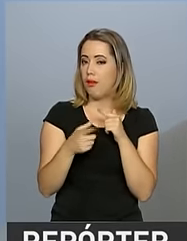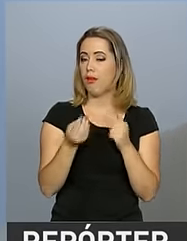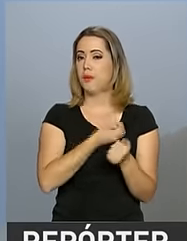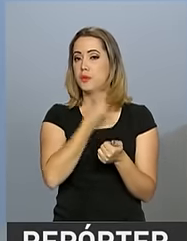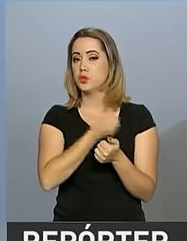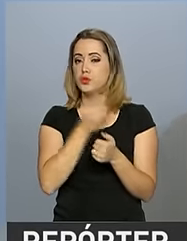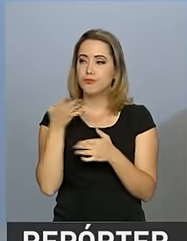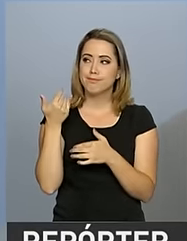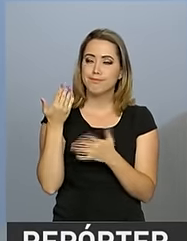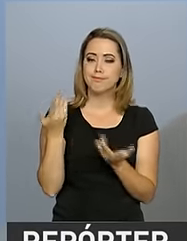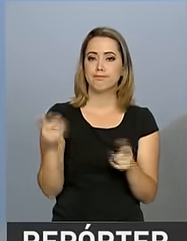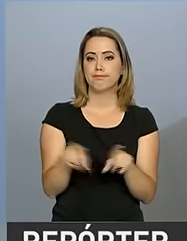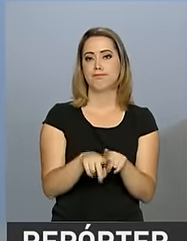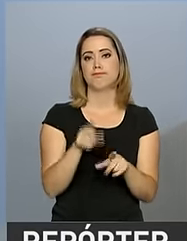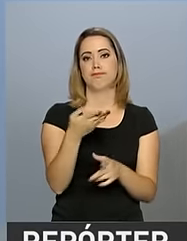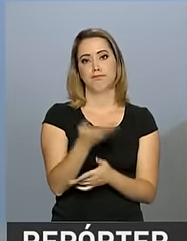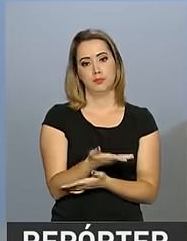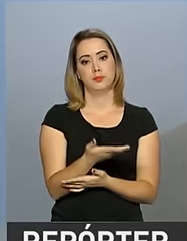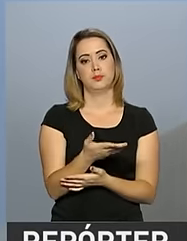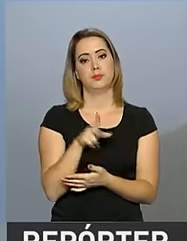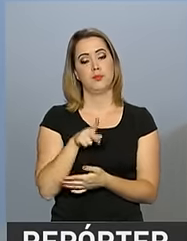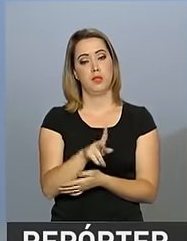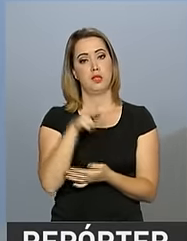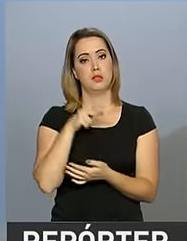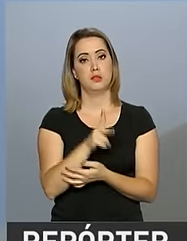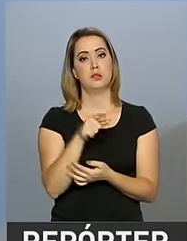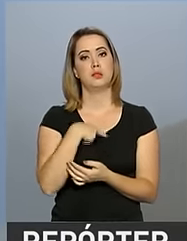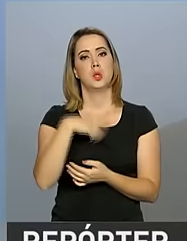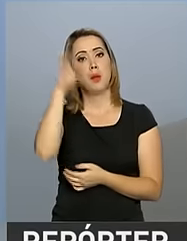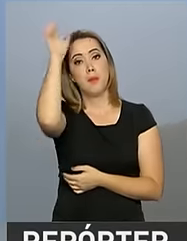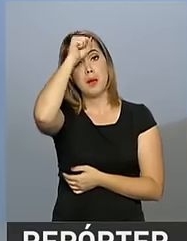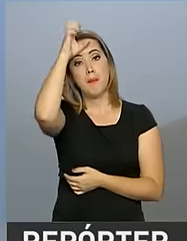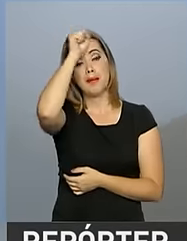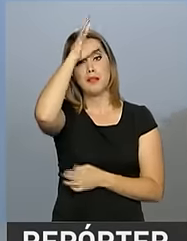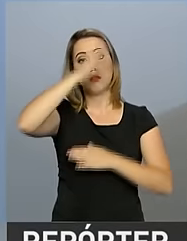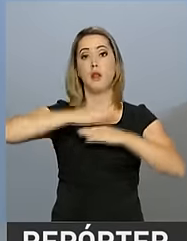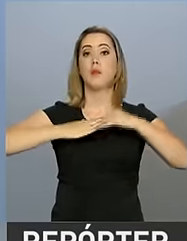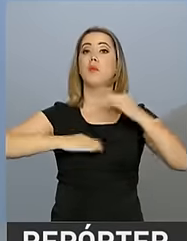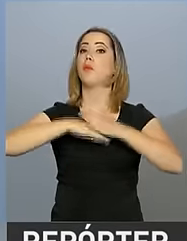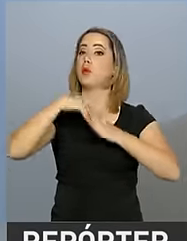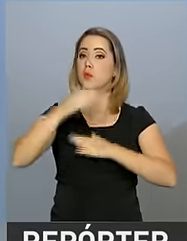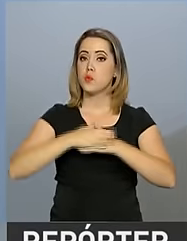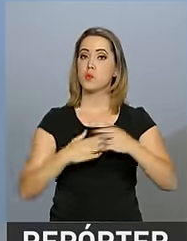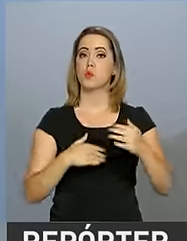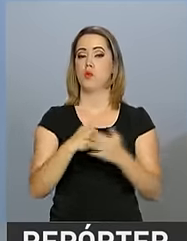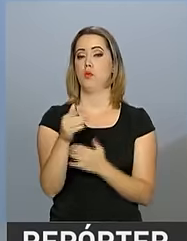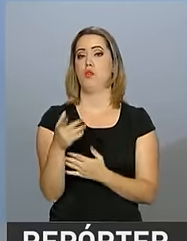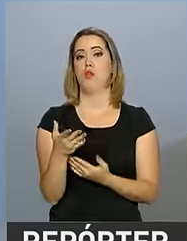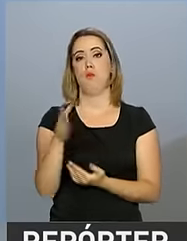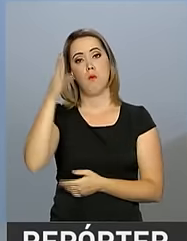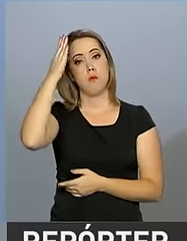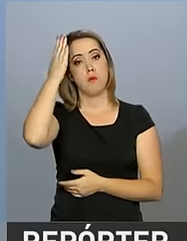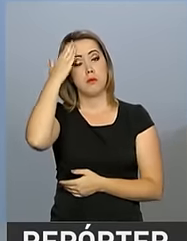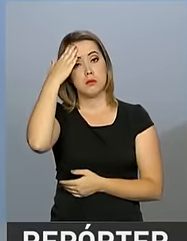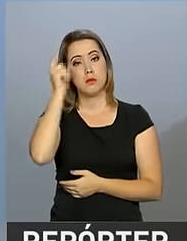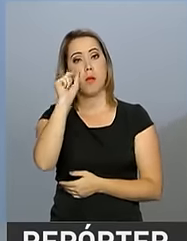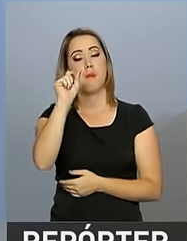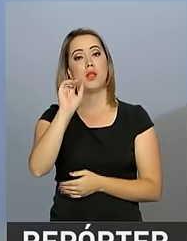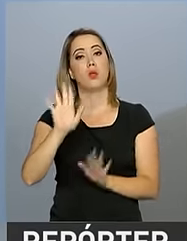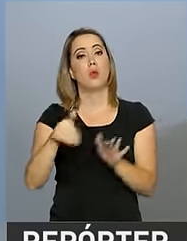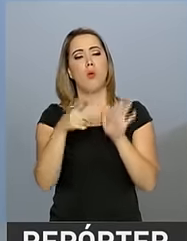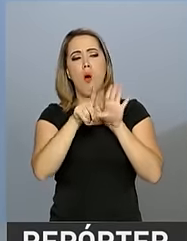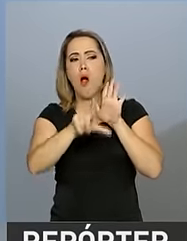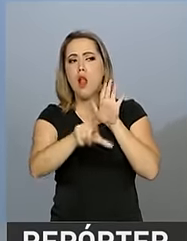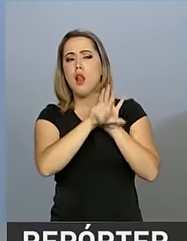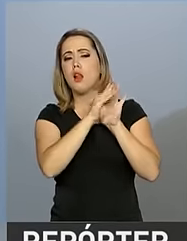a ter cometido, sempre no contexto da aprendizagem profissional, levando em consideração os aspectos da legislação da